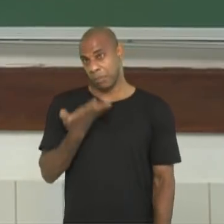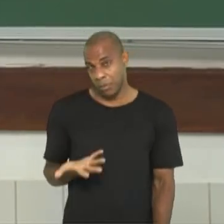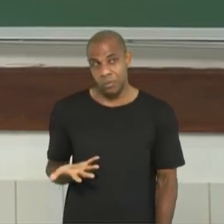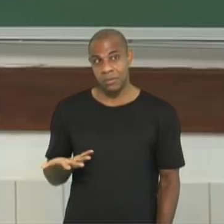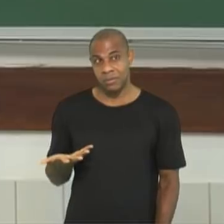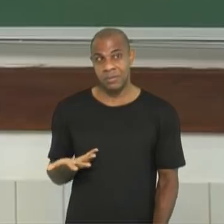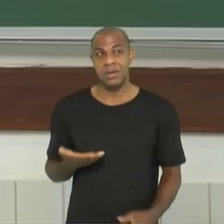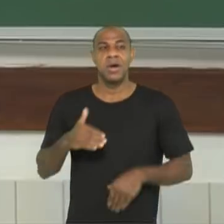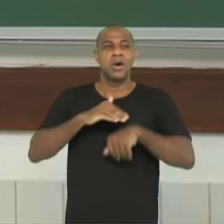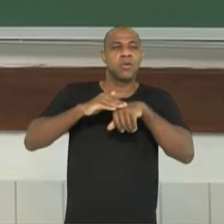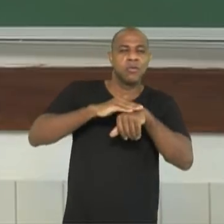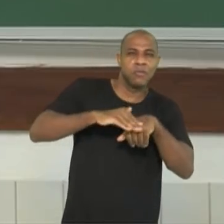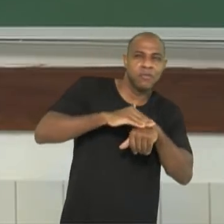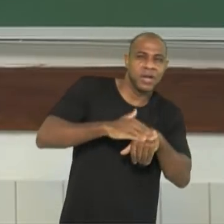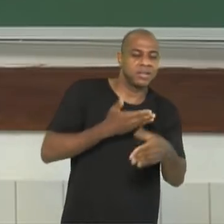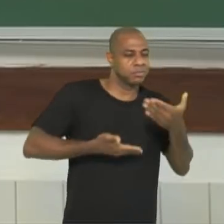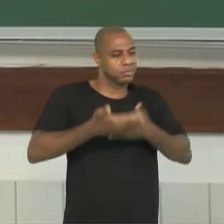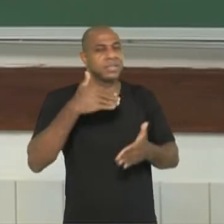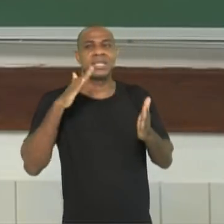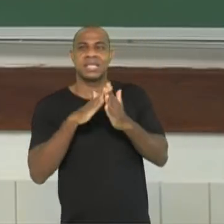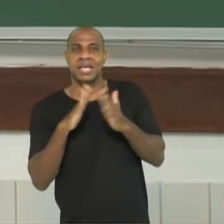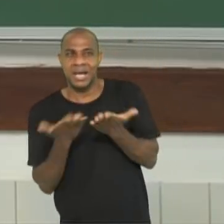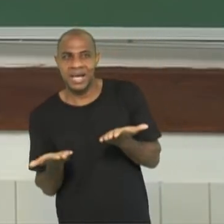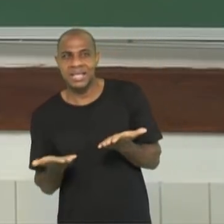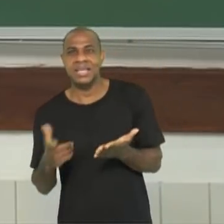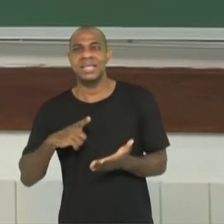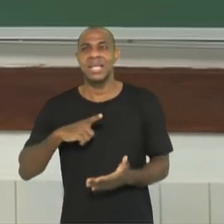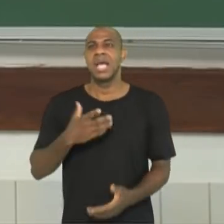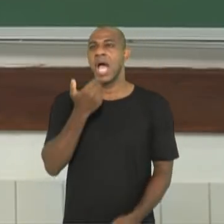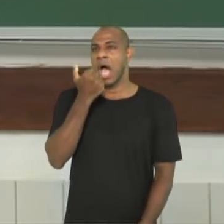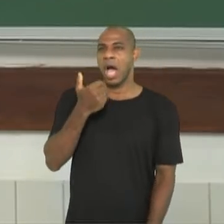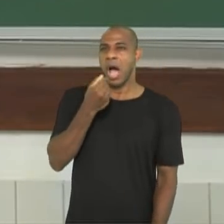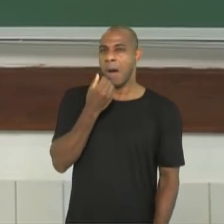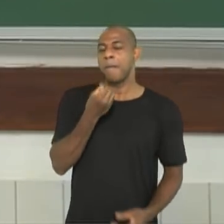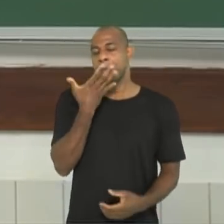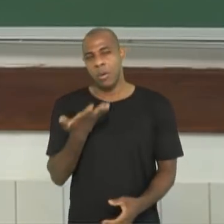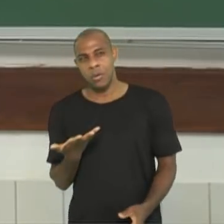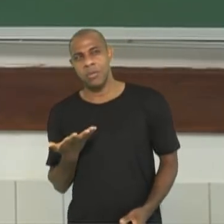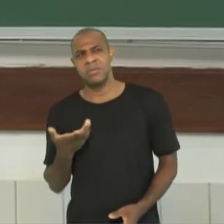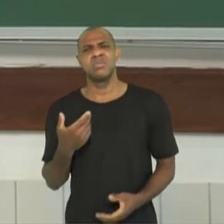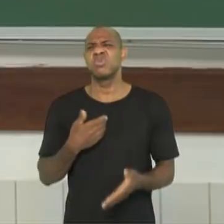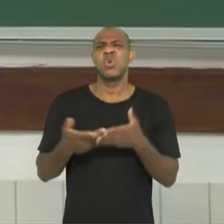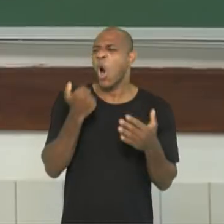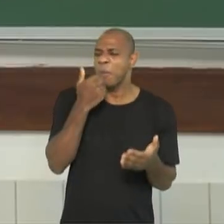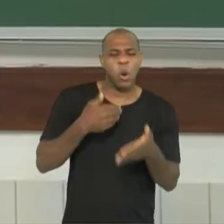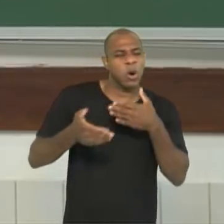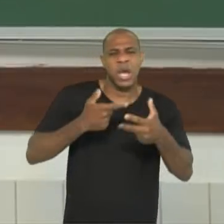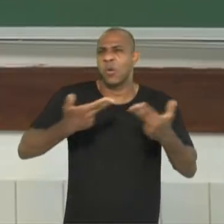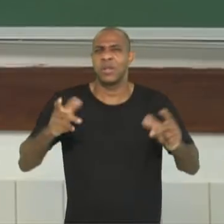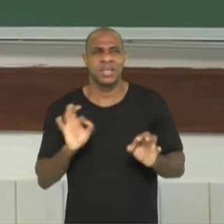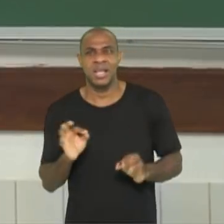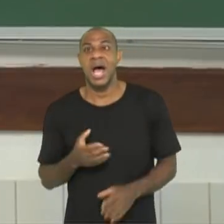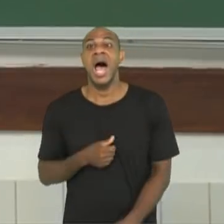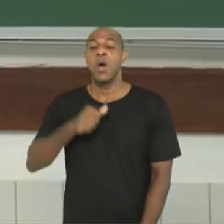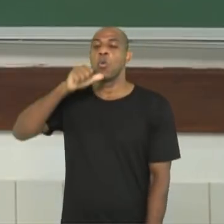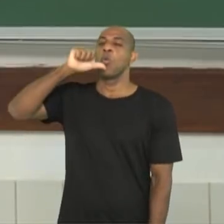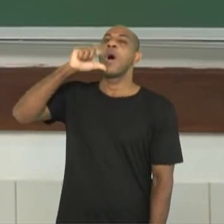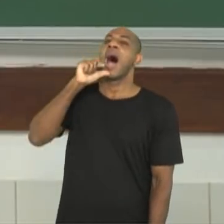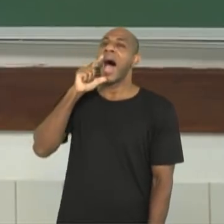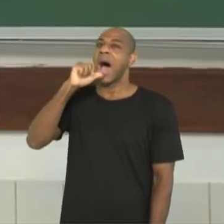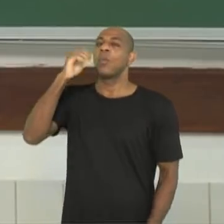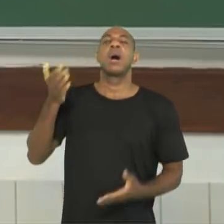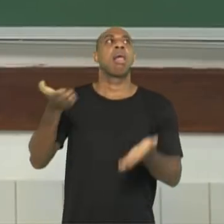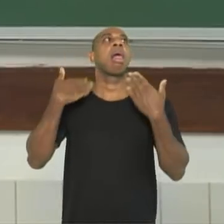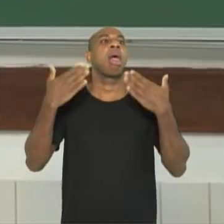vocês, conversem, ajudem em casa, tenham uma alimentação regrada, não fiquem comendo qualquer coisa, tomem bastante água nesse calor, a